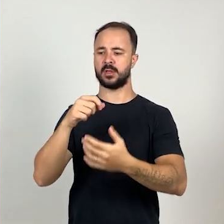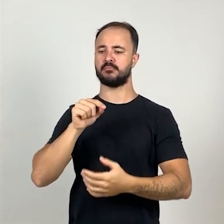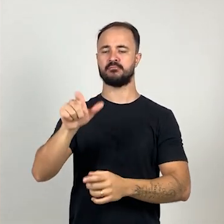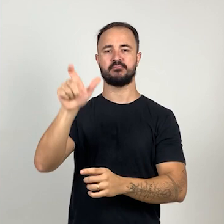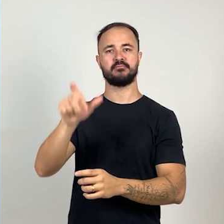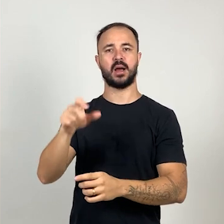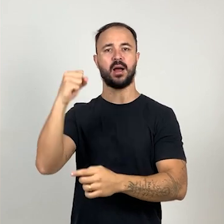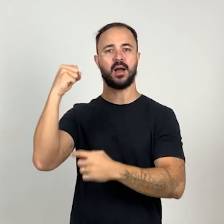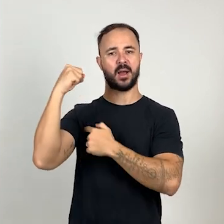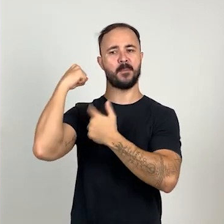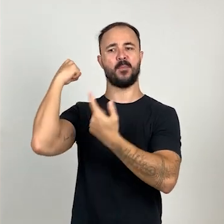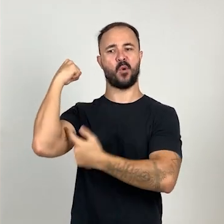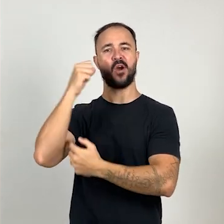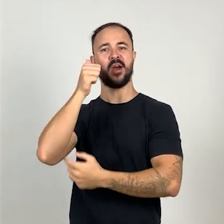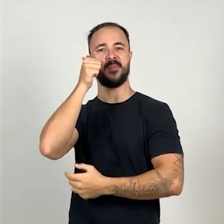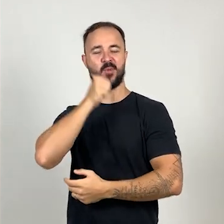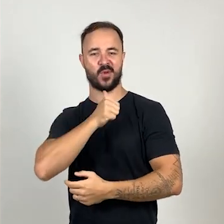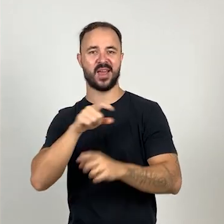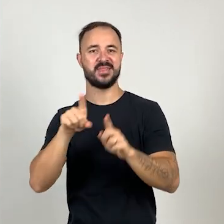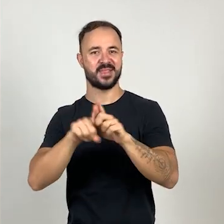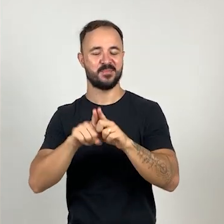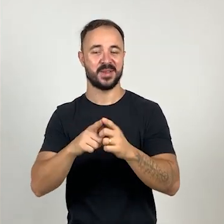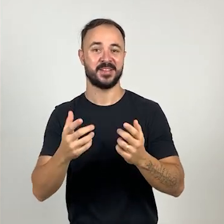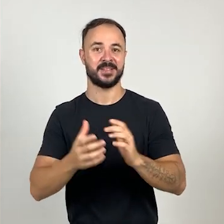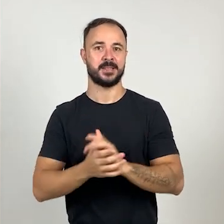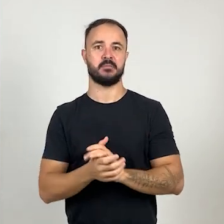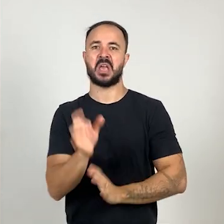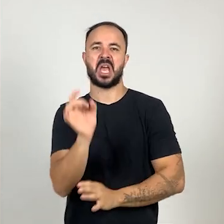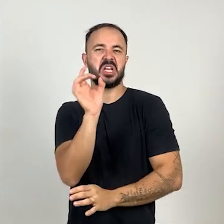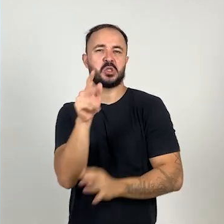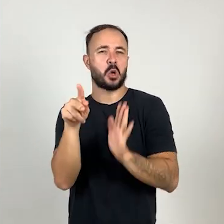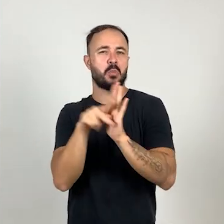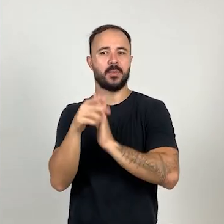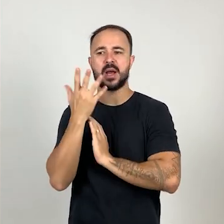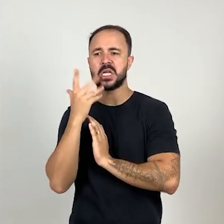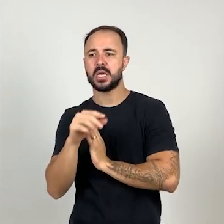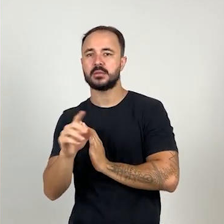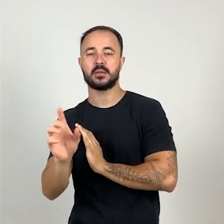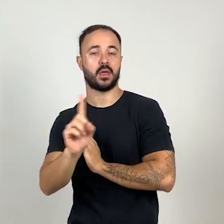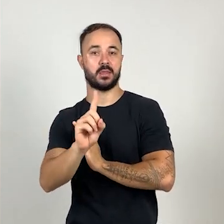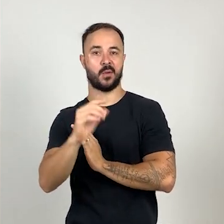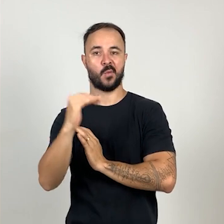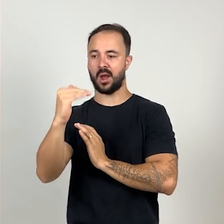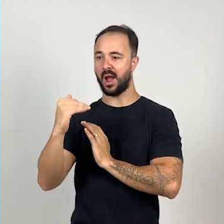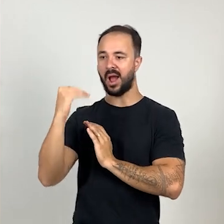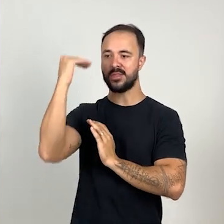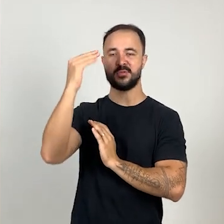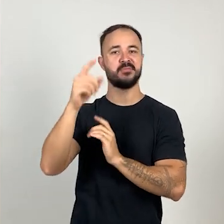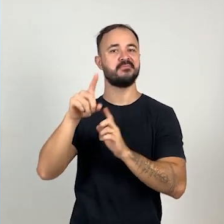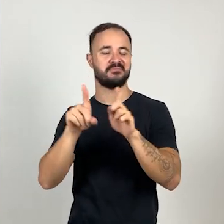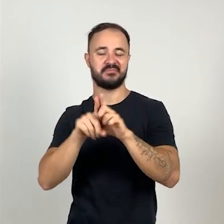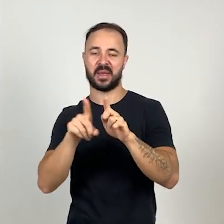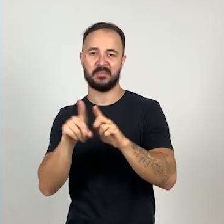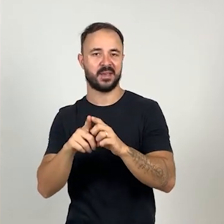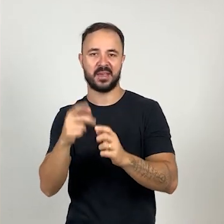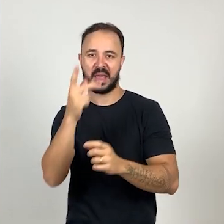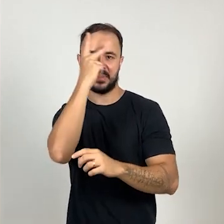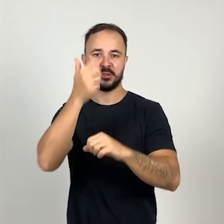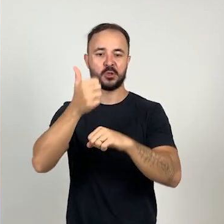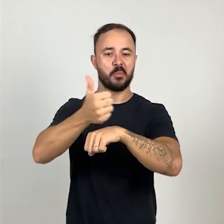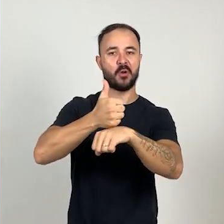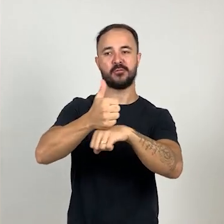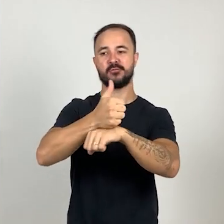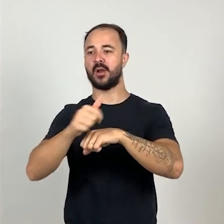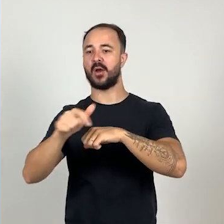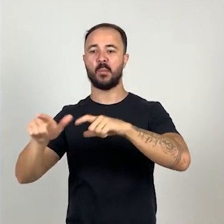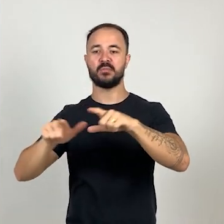origens. É uma leitura recomendada não apenas para crianças, mas também para pais, educadores e qualquer pessoa interessada em